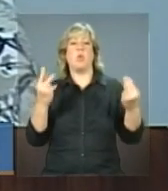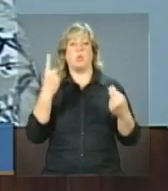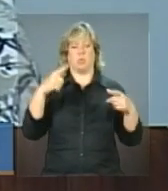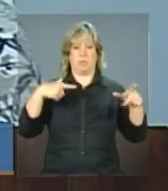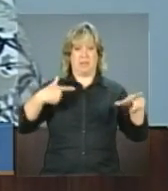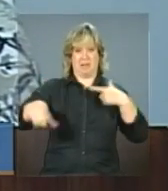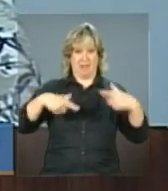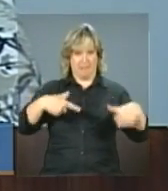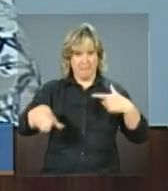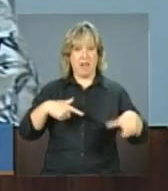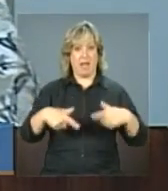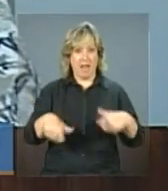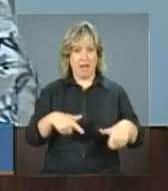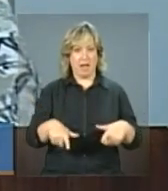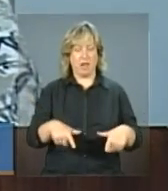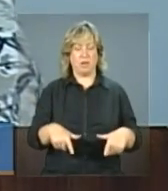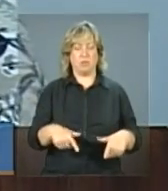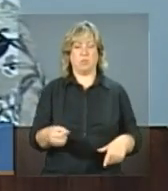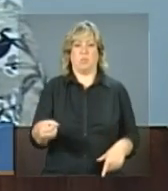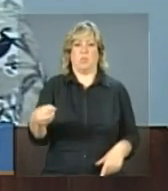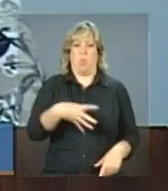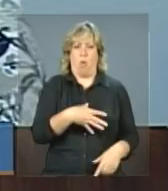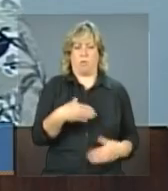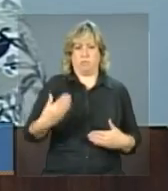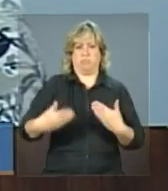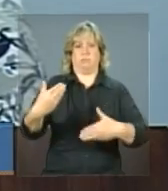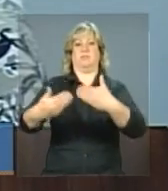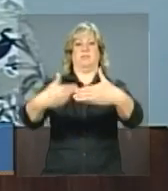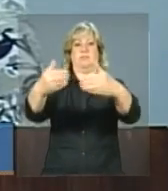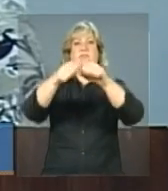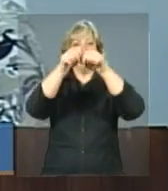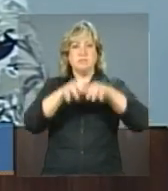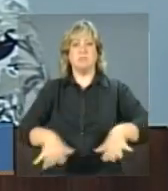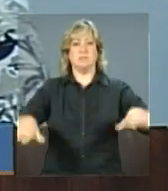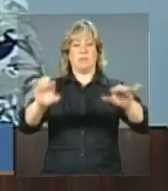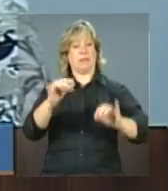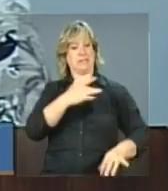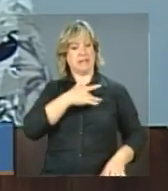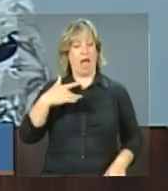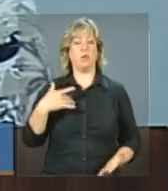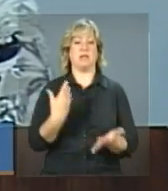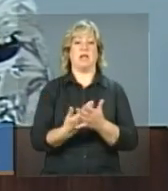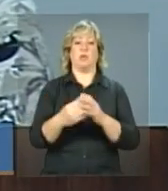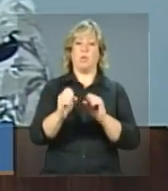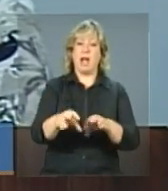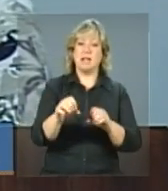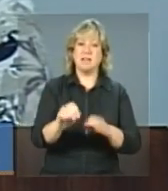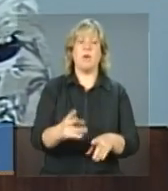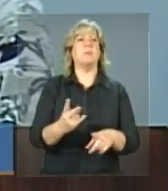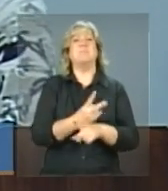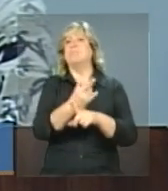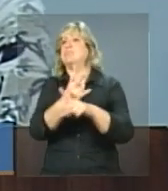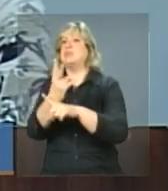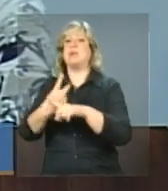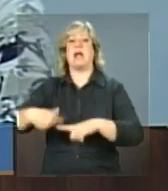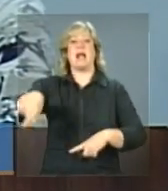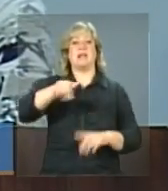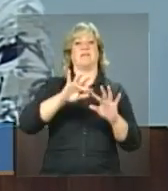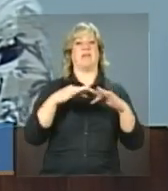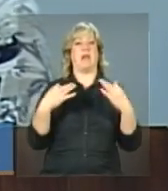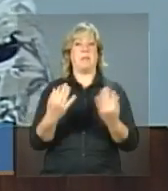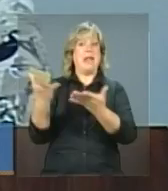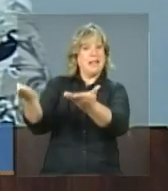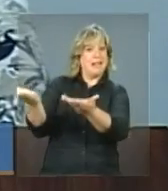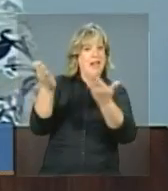em itinerante, né, da mesma forma que saúde e educação, para atender e para procurar essas famílias e para trazê-las para a